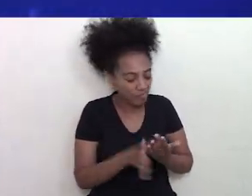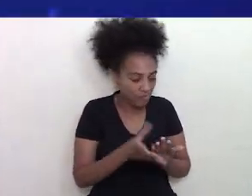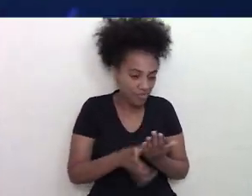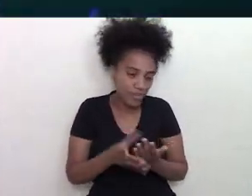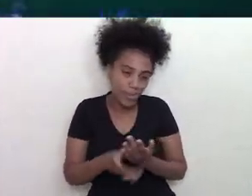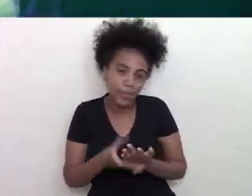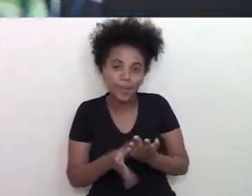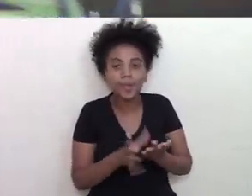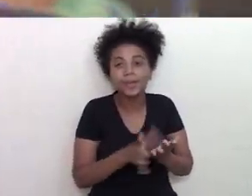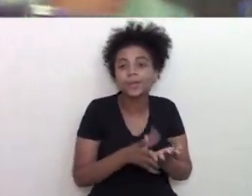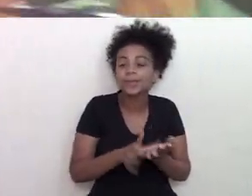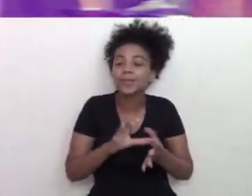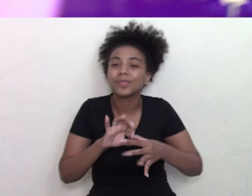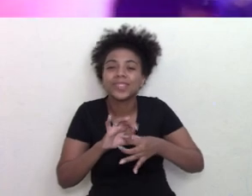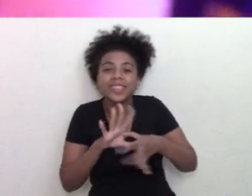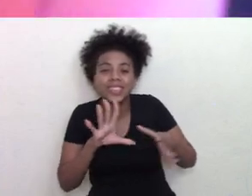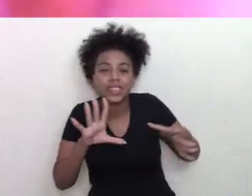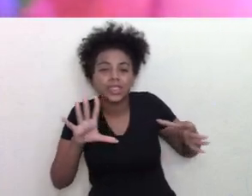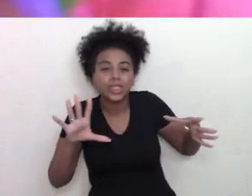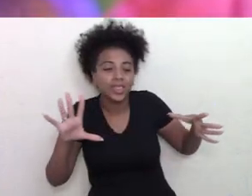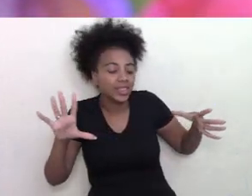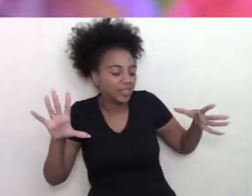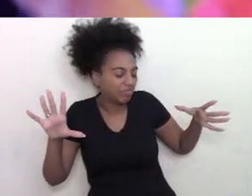Deixa, deixa acontecer